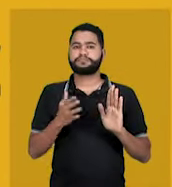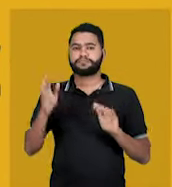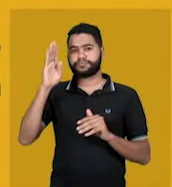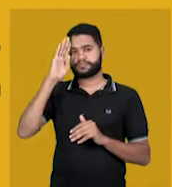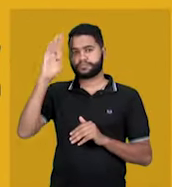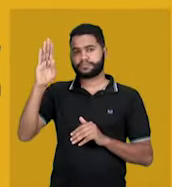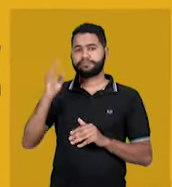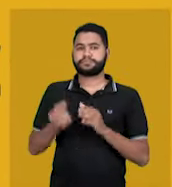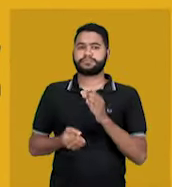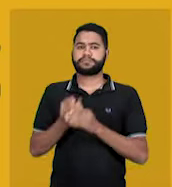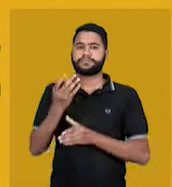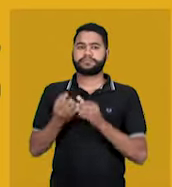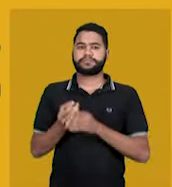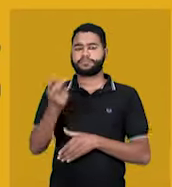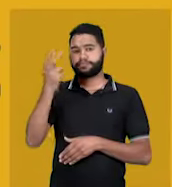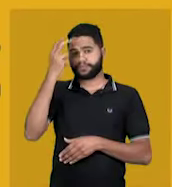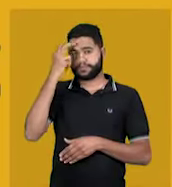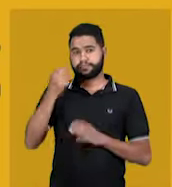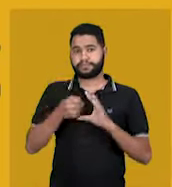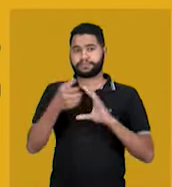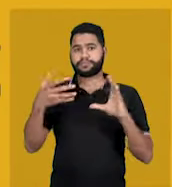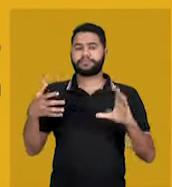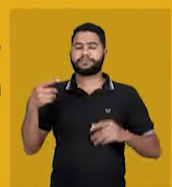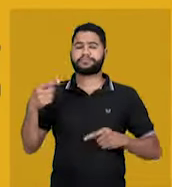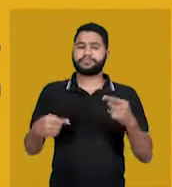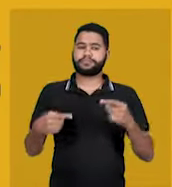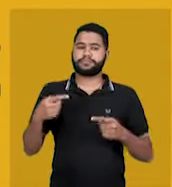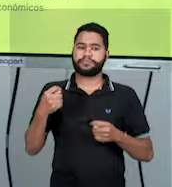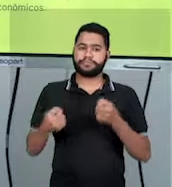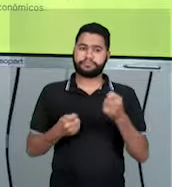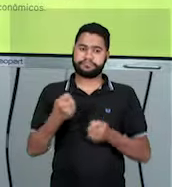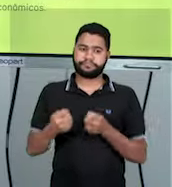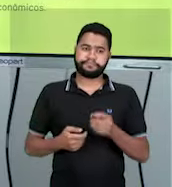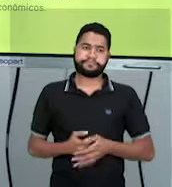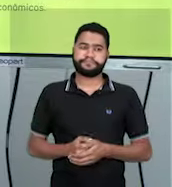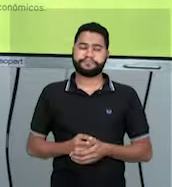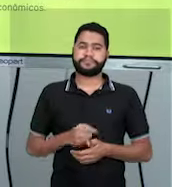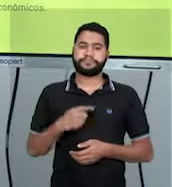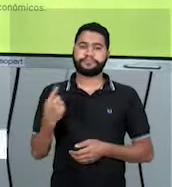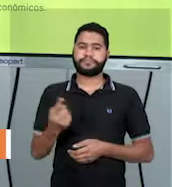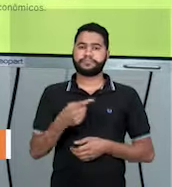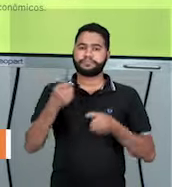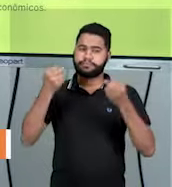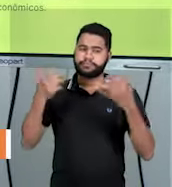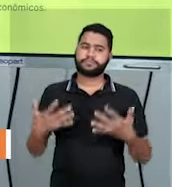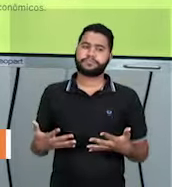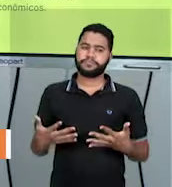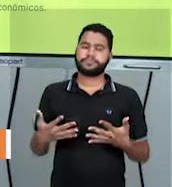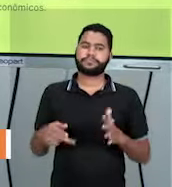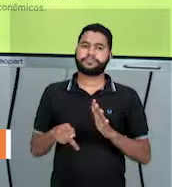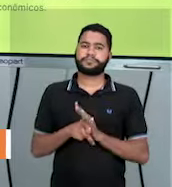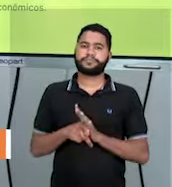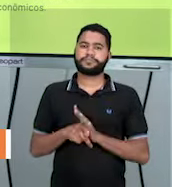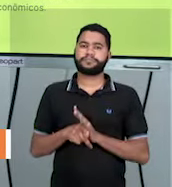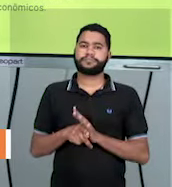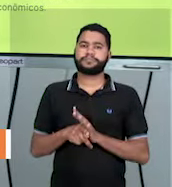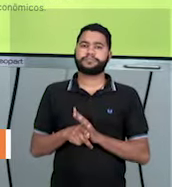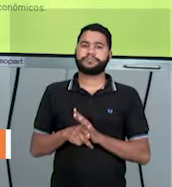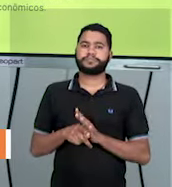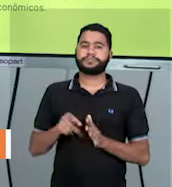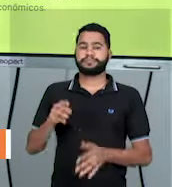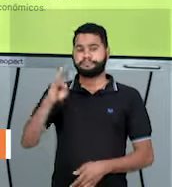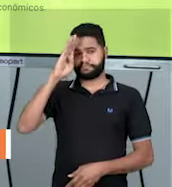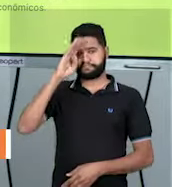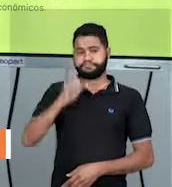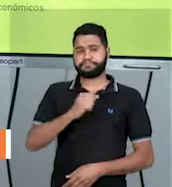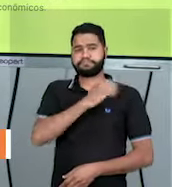produção cultural e os aspectos políticos e econômicos. Então, para nós falarmos da ditadura civil-militar brasileira, que vai